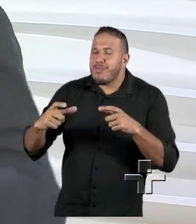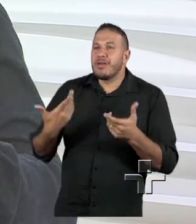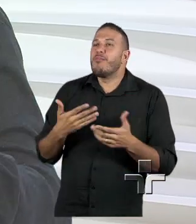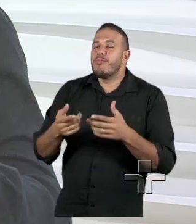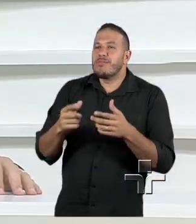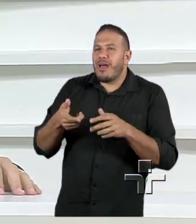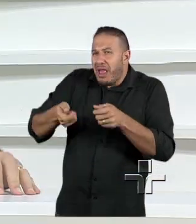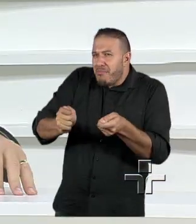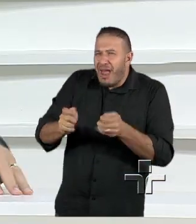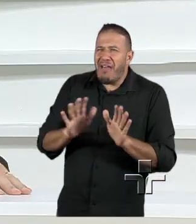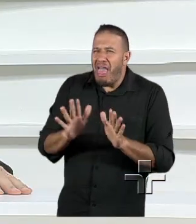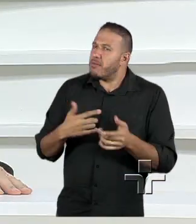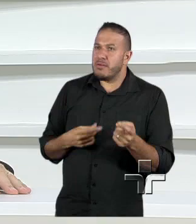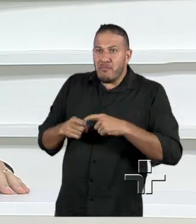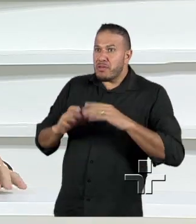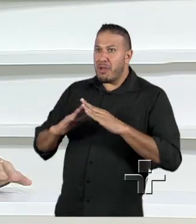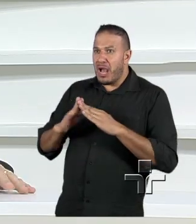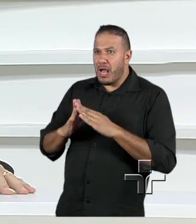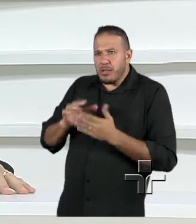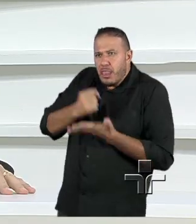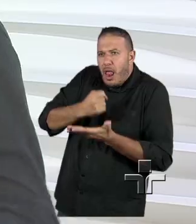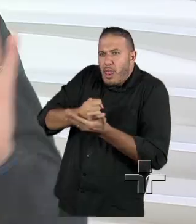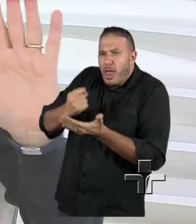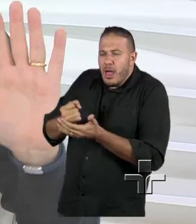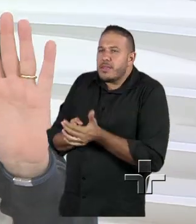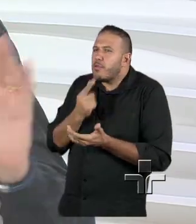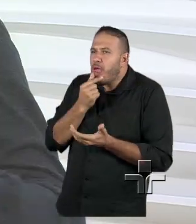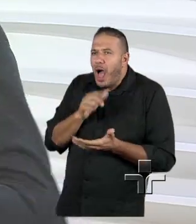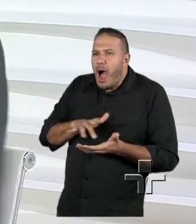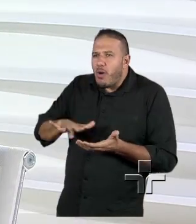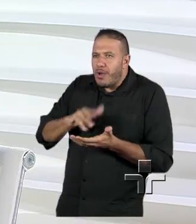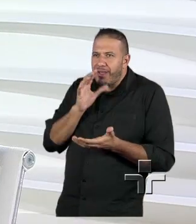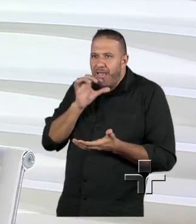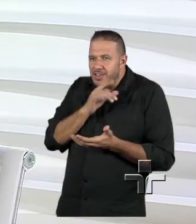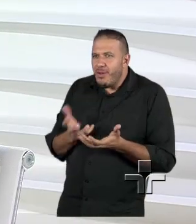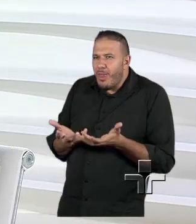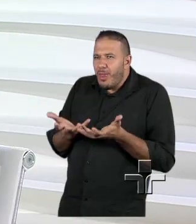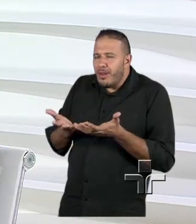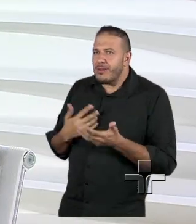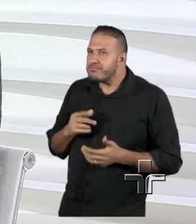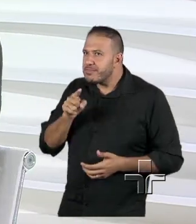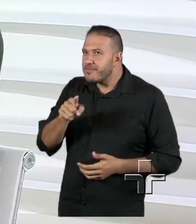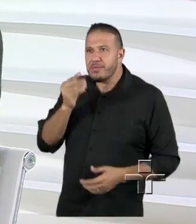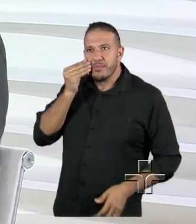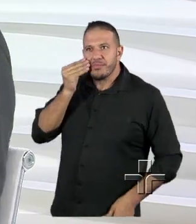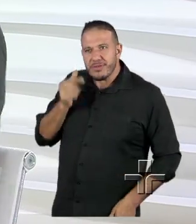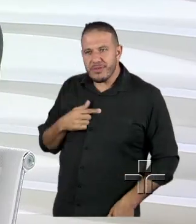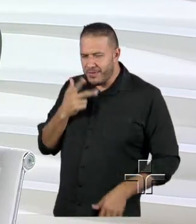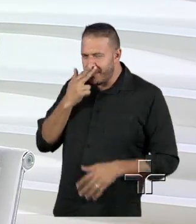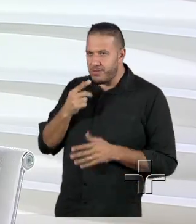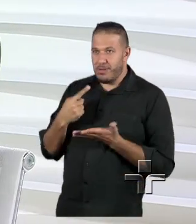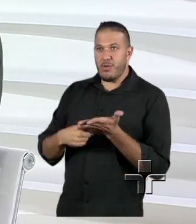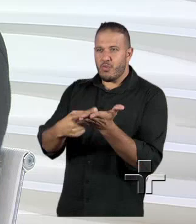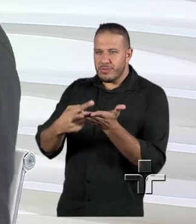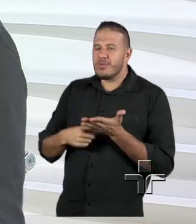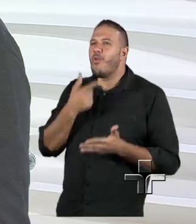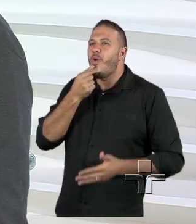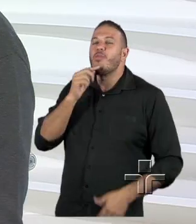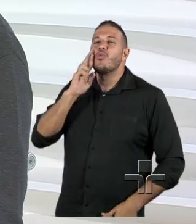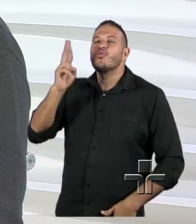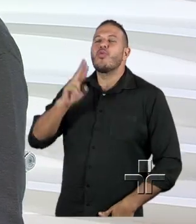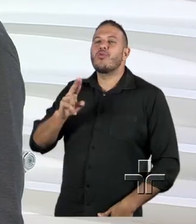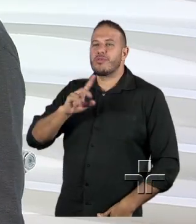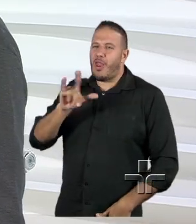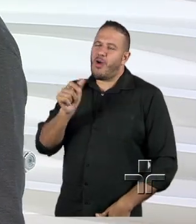colocar lá no banho-maria para fazer o chocolate. Não sei porquê, mas já havia uma oportunidade. E eu fiz um acordo com o Wilson na época do